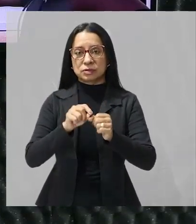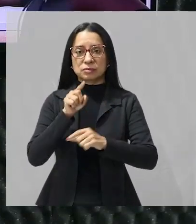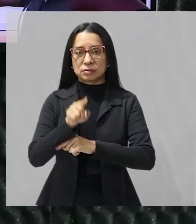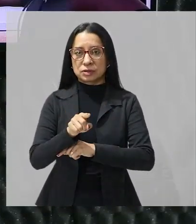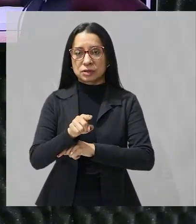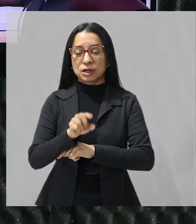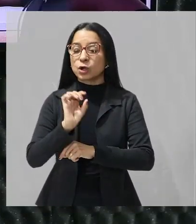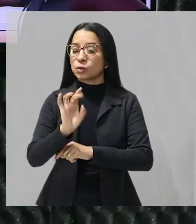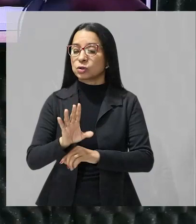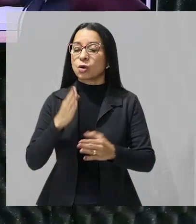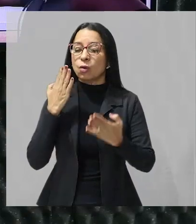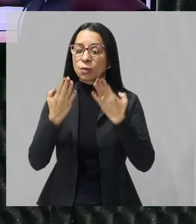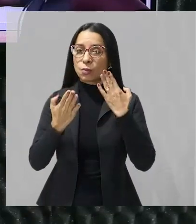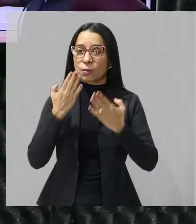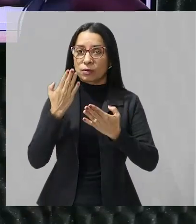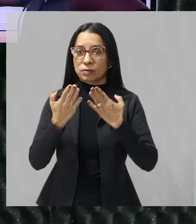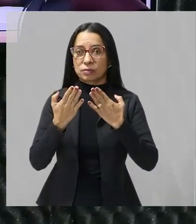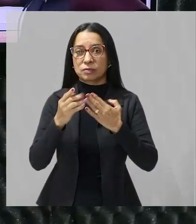você já vem se